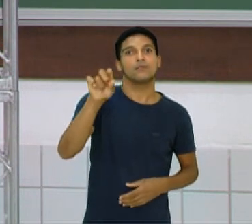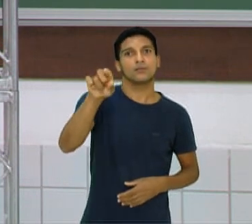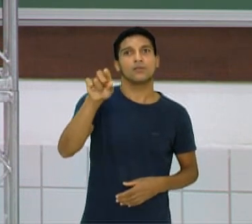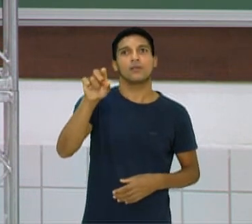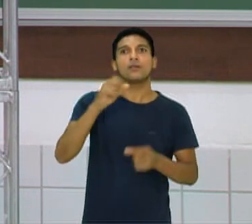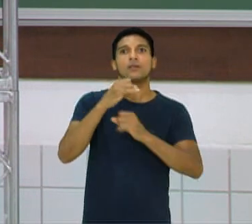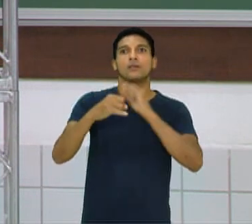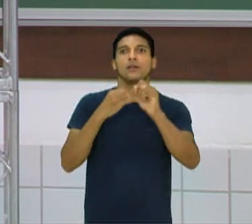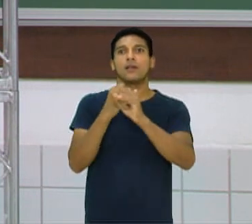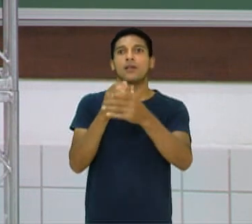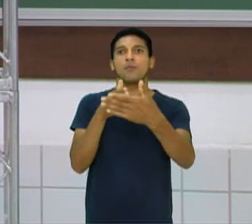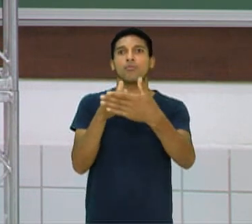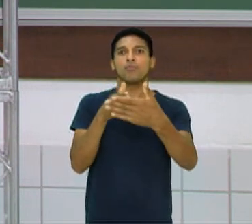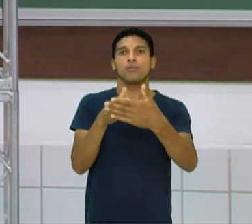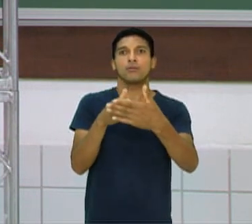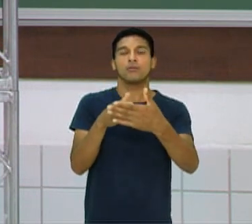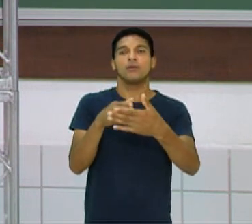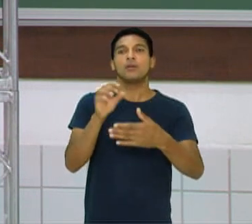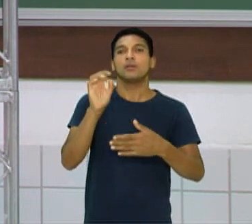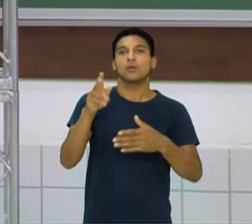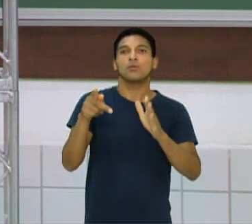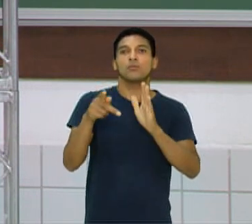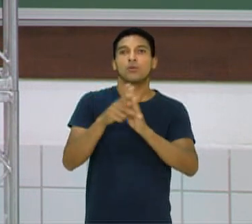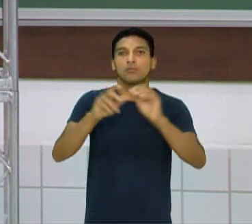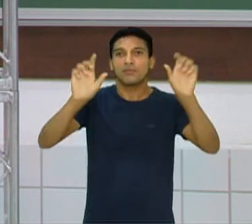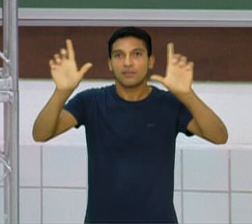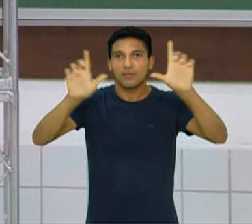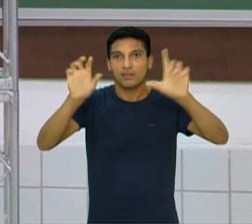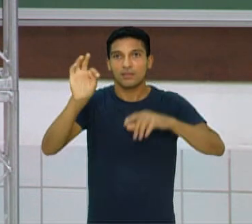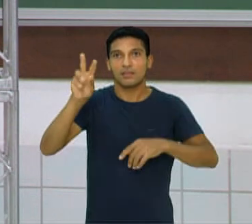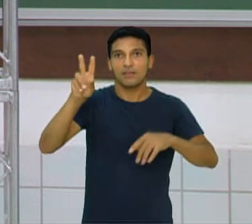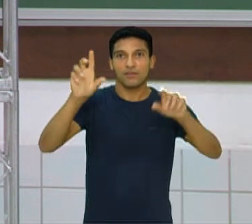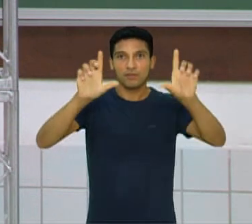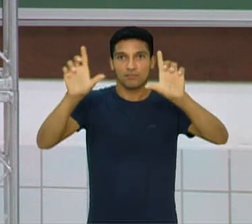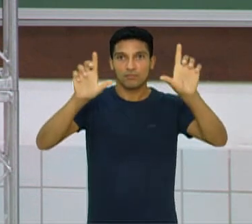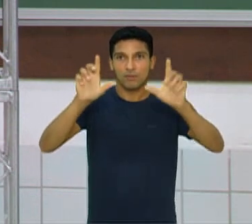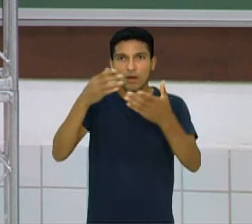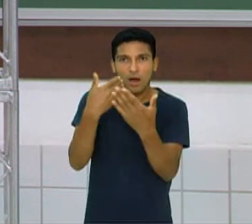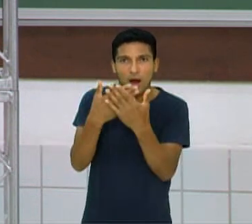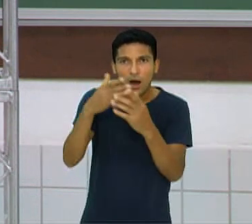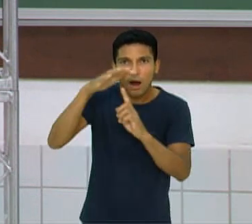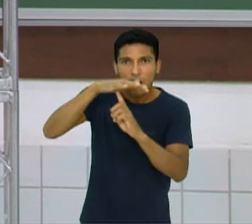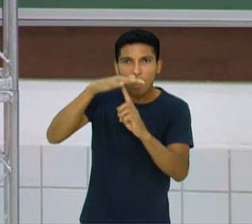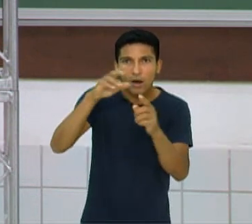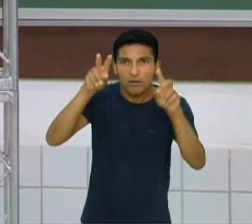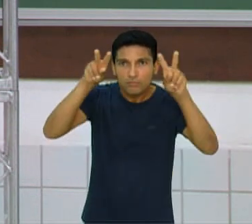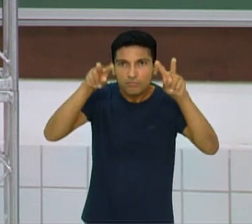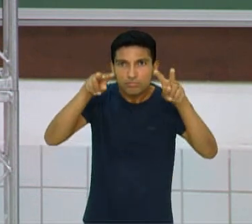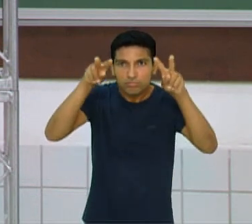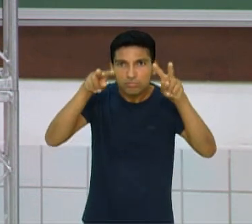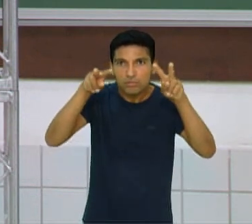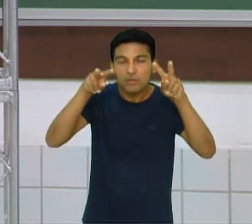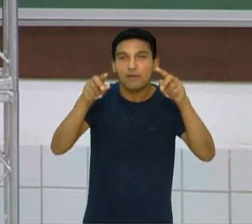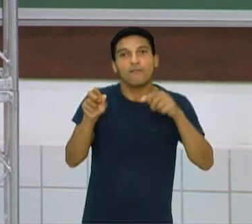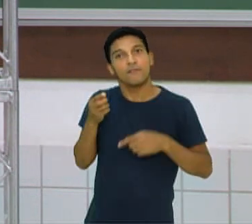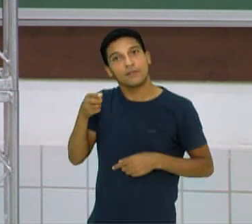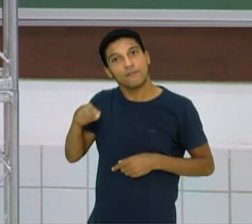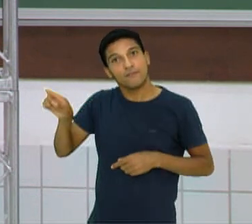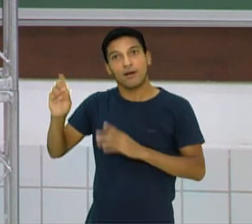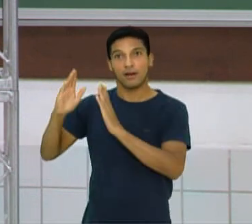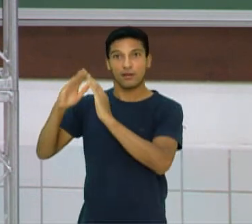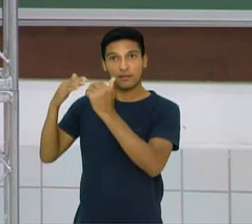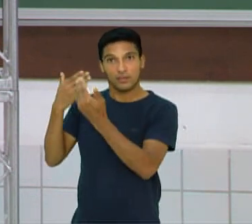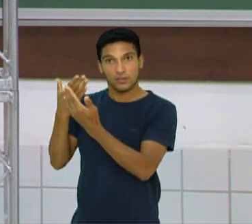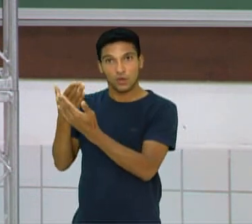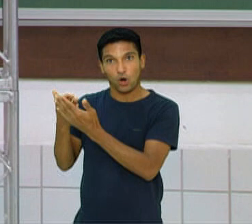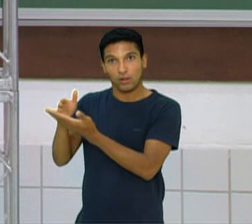a internet, está assistindo a aula só pela TV, verifique lá com a sua escola qual é o procedimento para suas